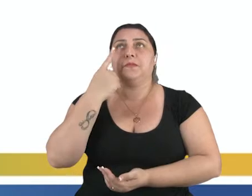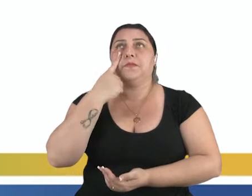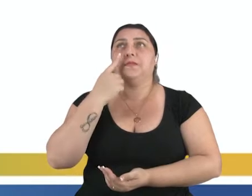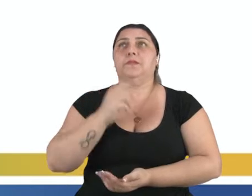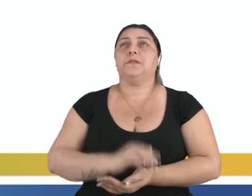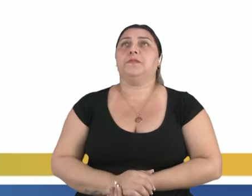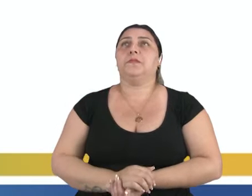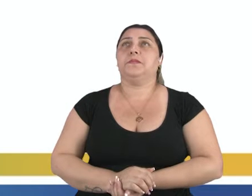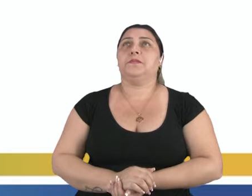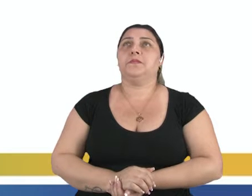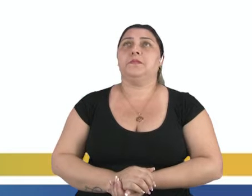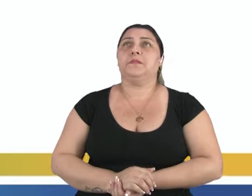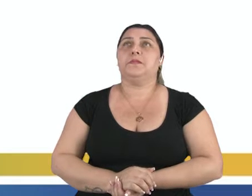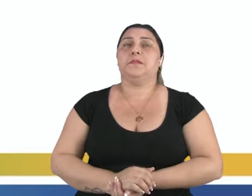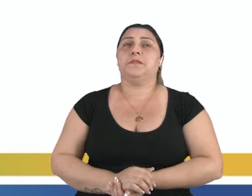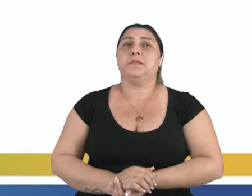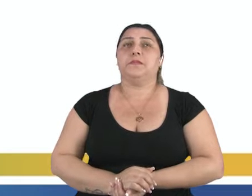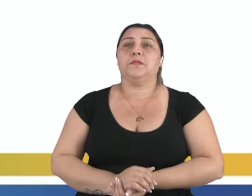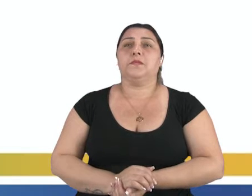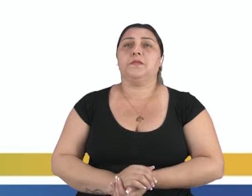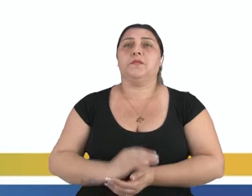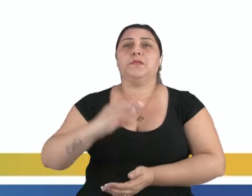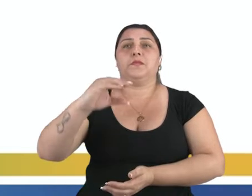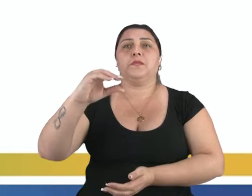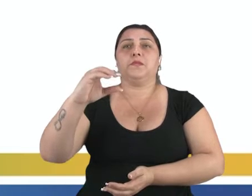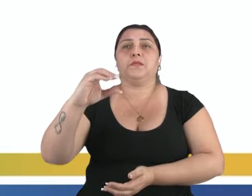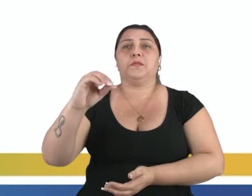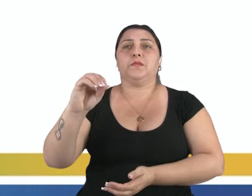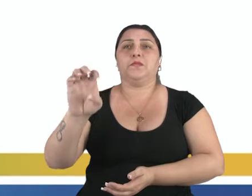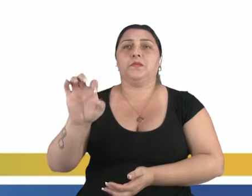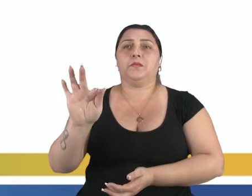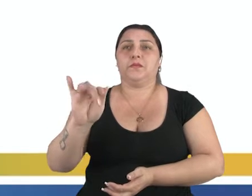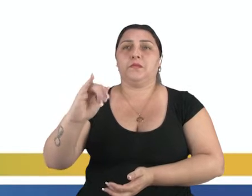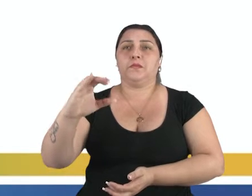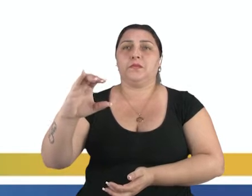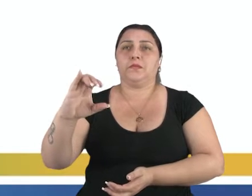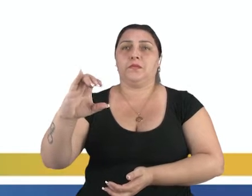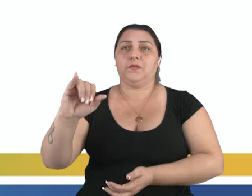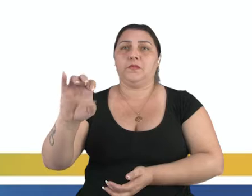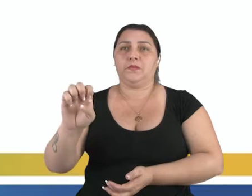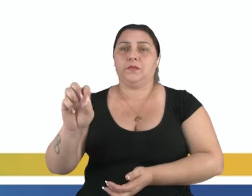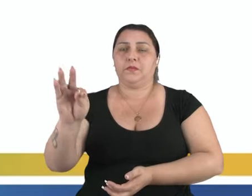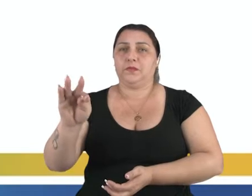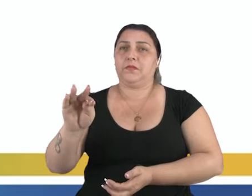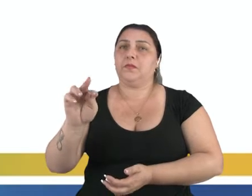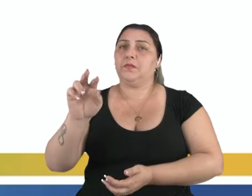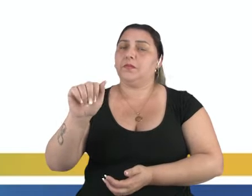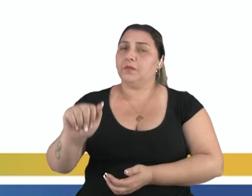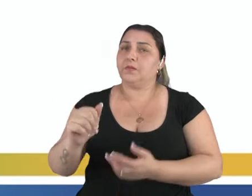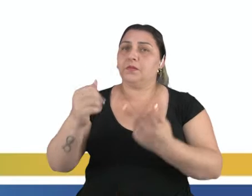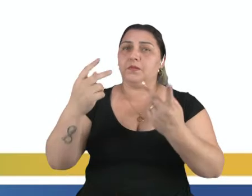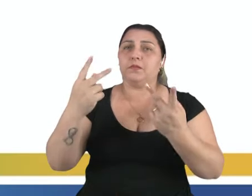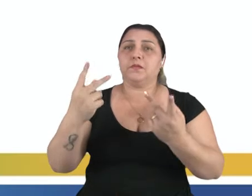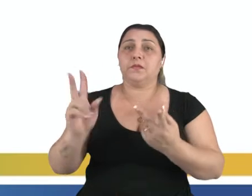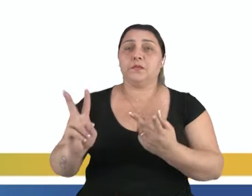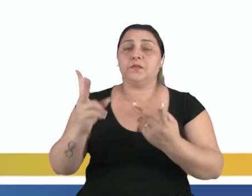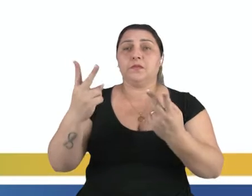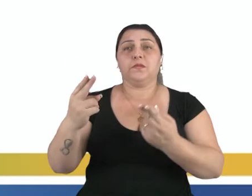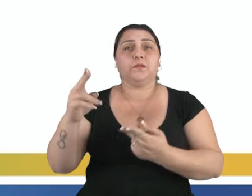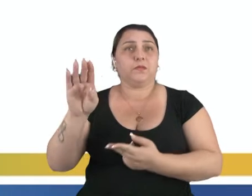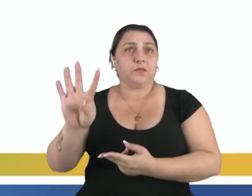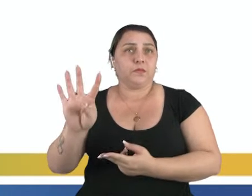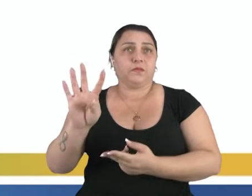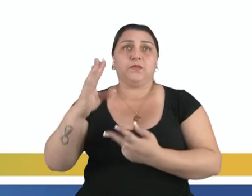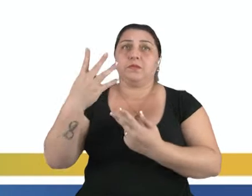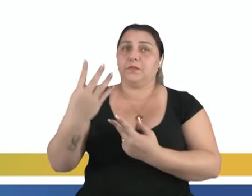ele tem valor igual a 4. E o nosso b igual a 0. Então, isso implica